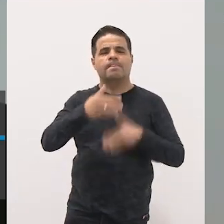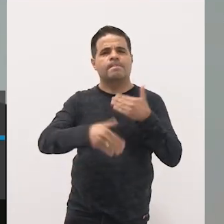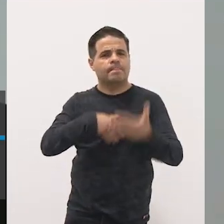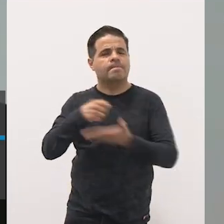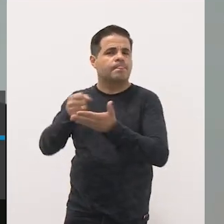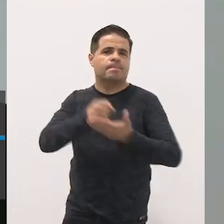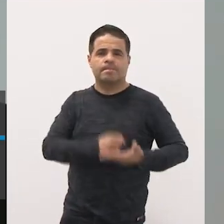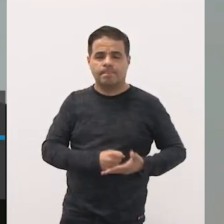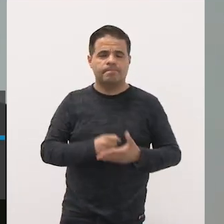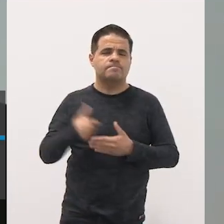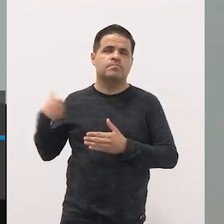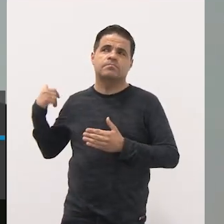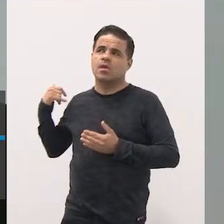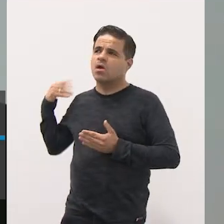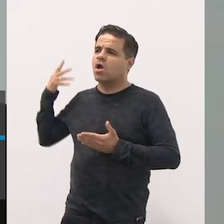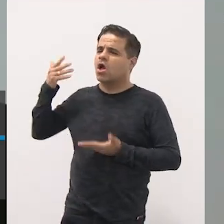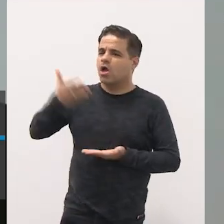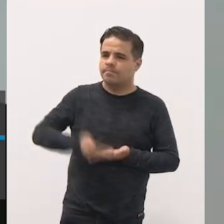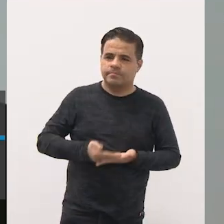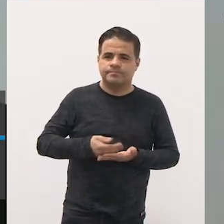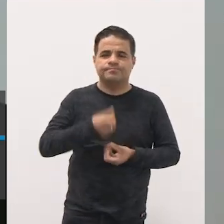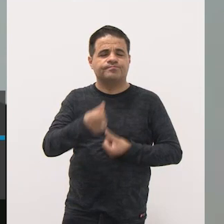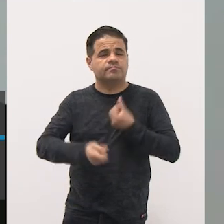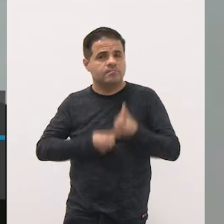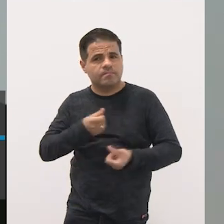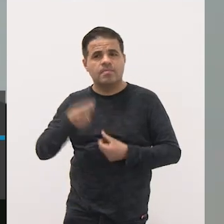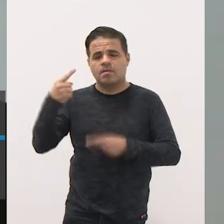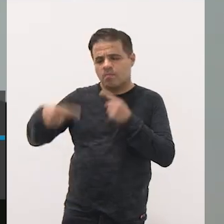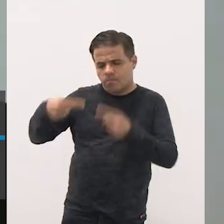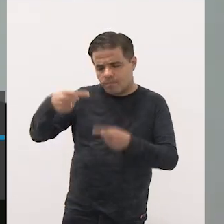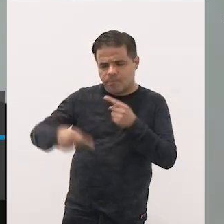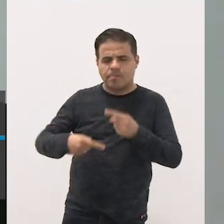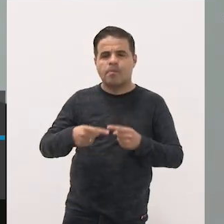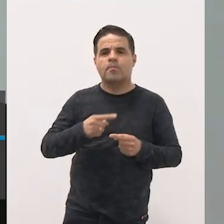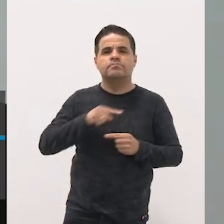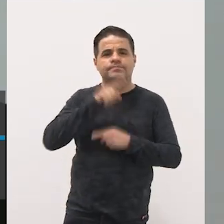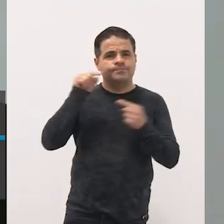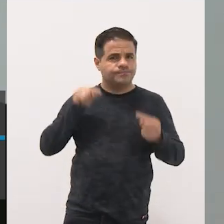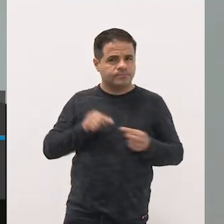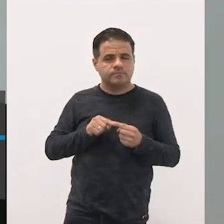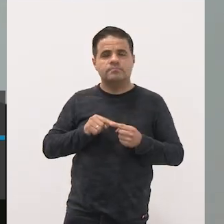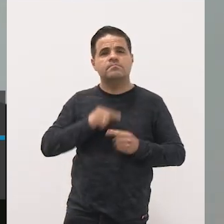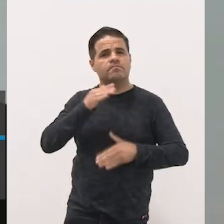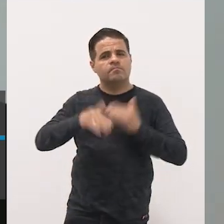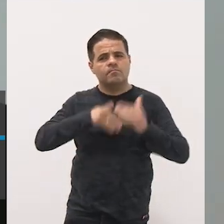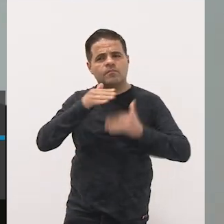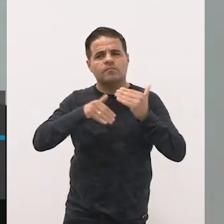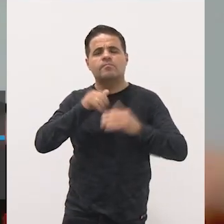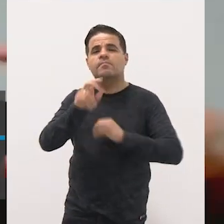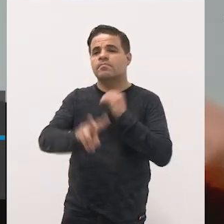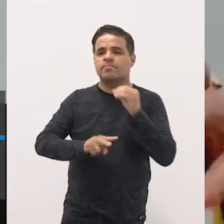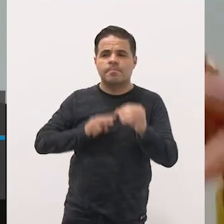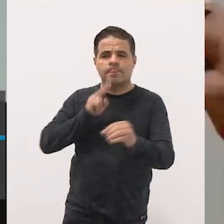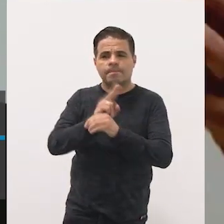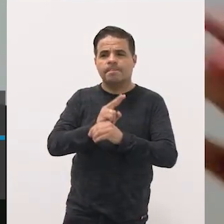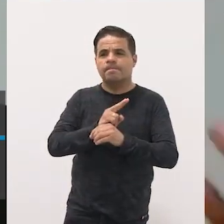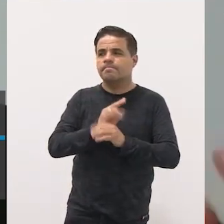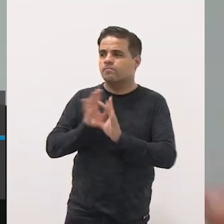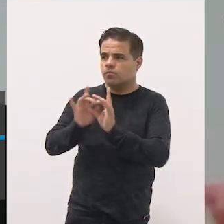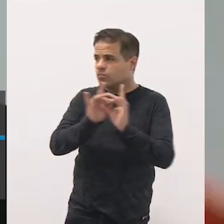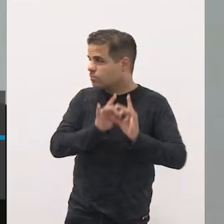trazendo aqui, desde o começo do semestre, discutindo esses objetivos de desenvolvimento sustentável,